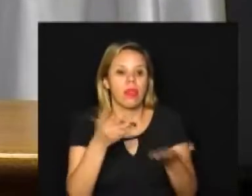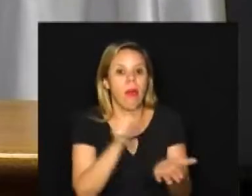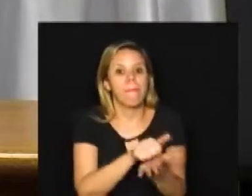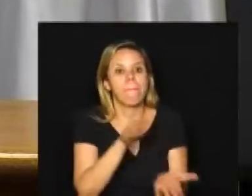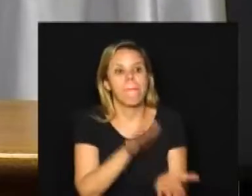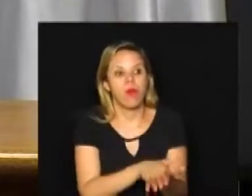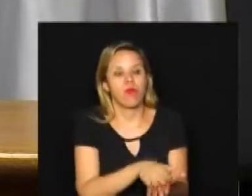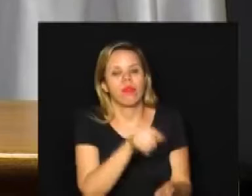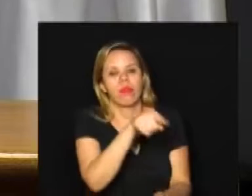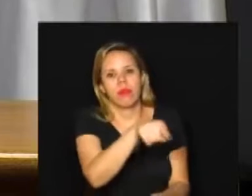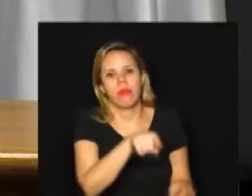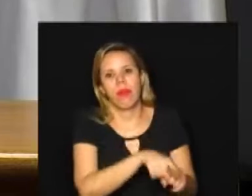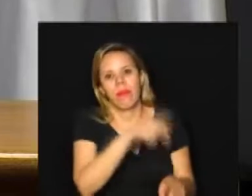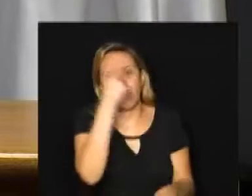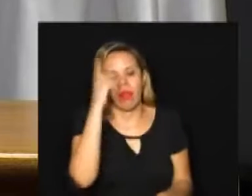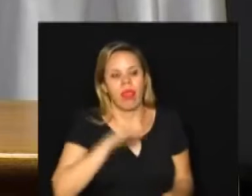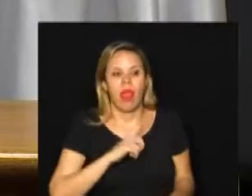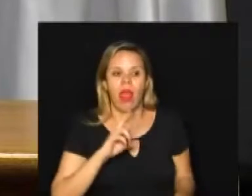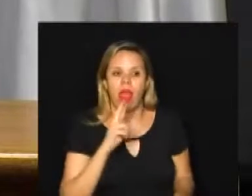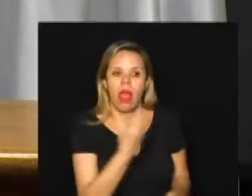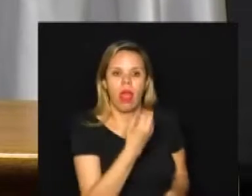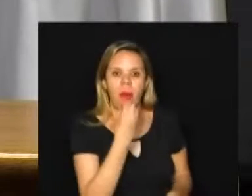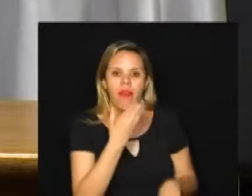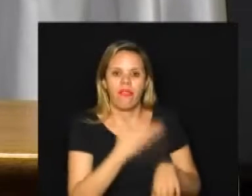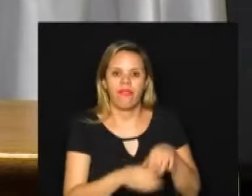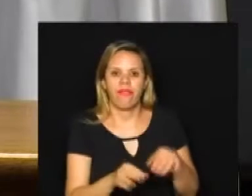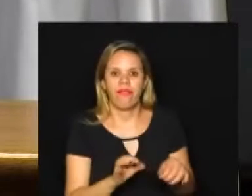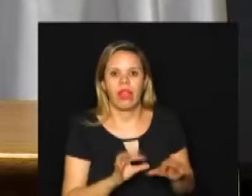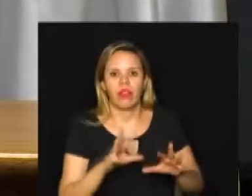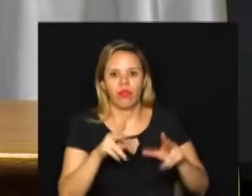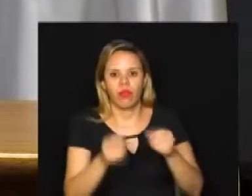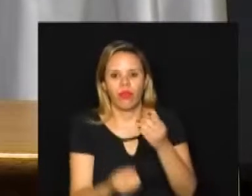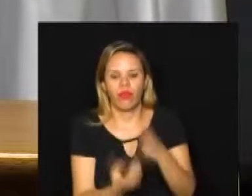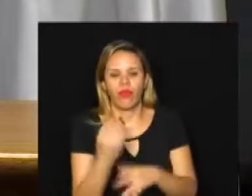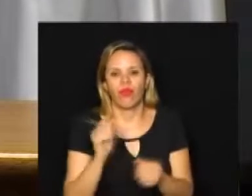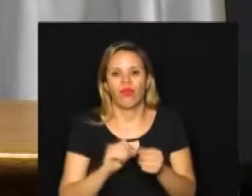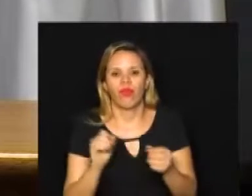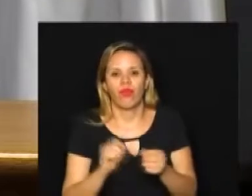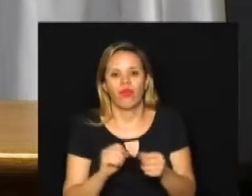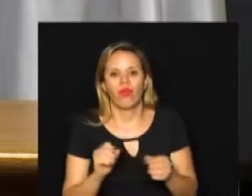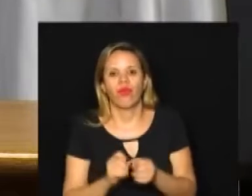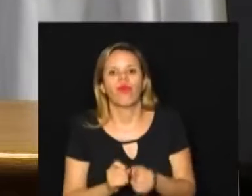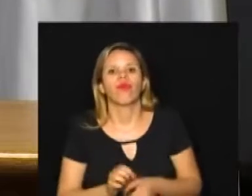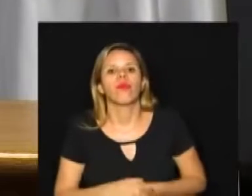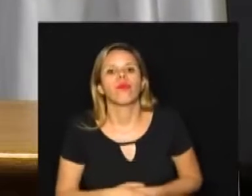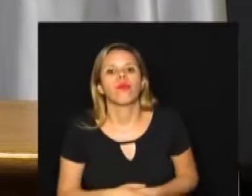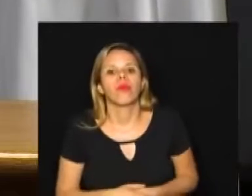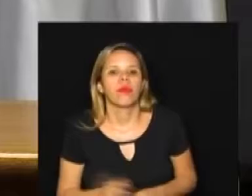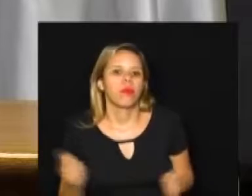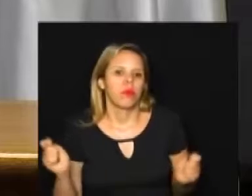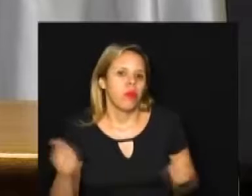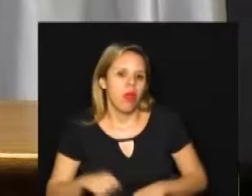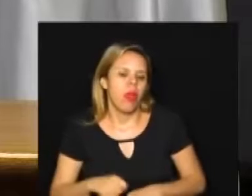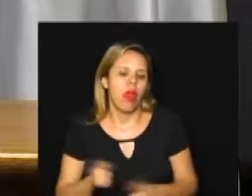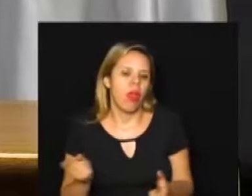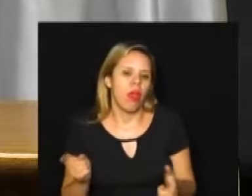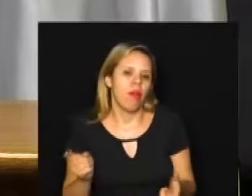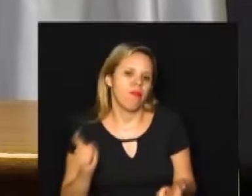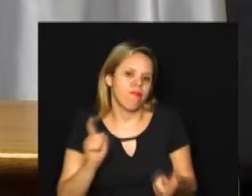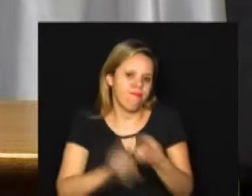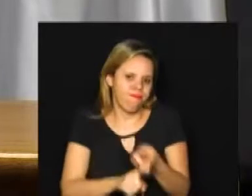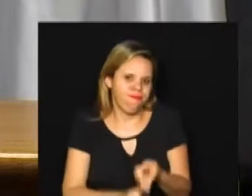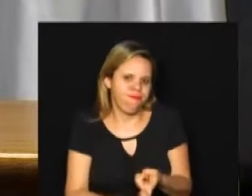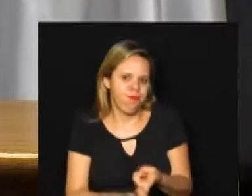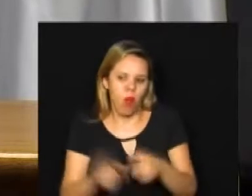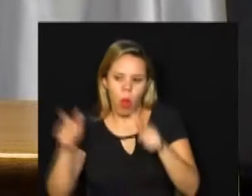aplicação de multa, que tenha um resultado prático, tudo aquilo que está sendo feito, inclusive de uma possível penalidade, reparação da área